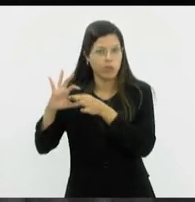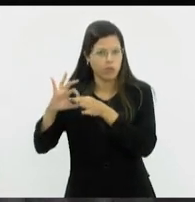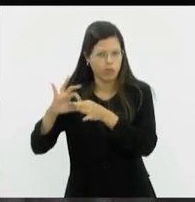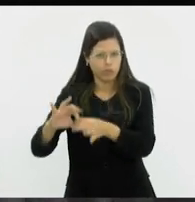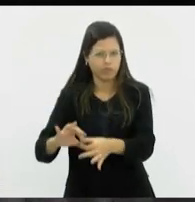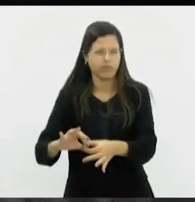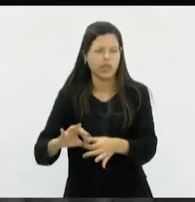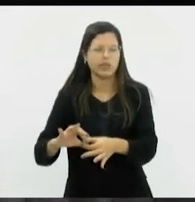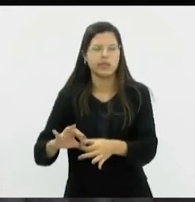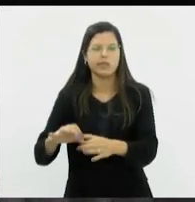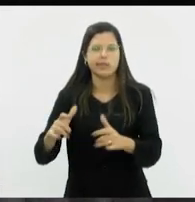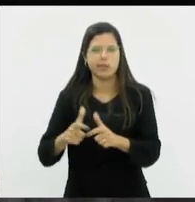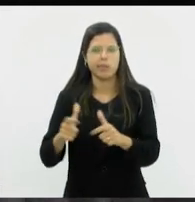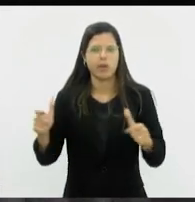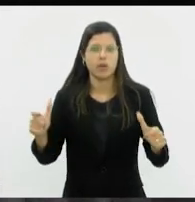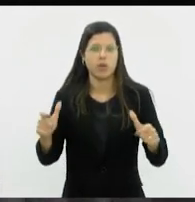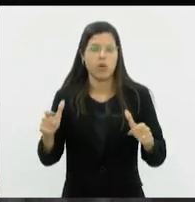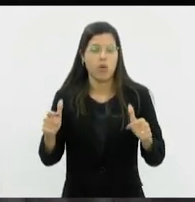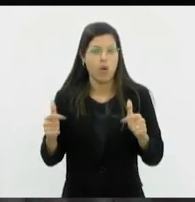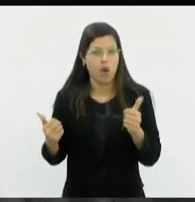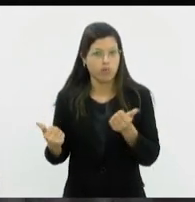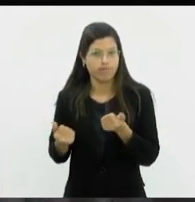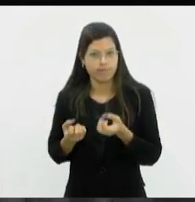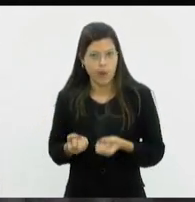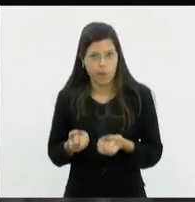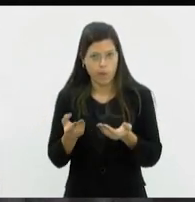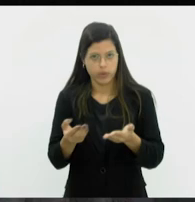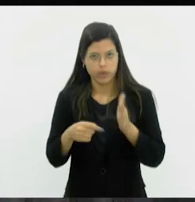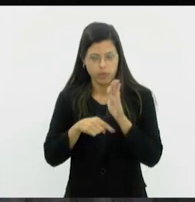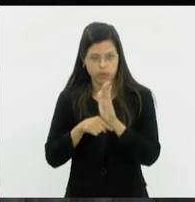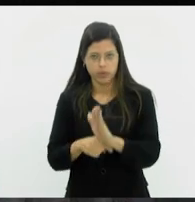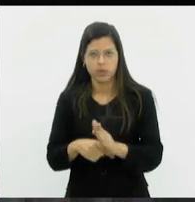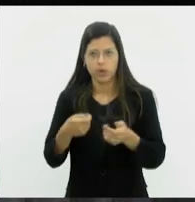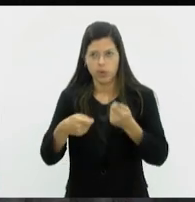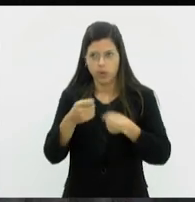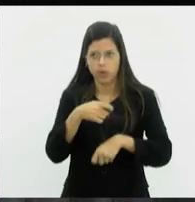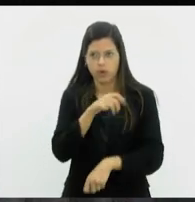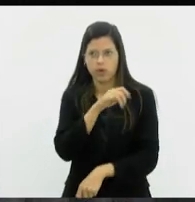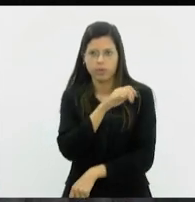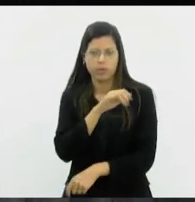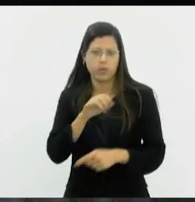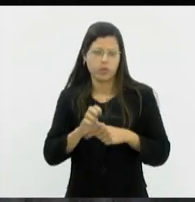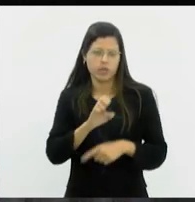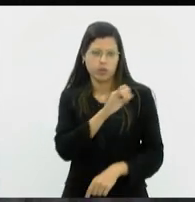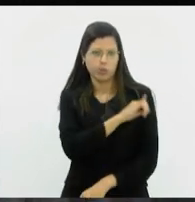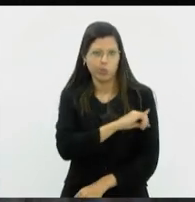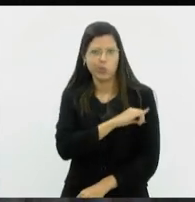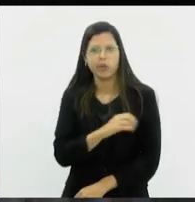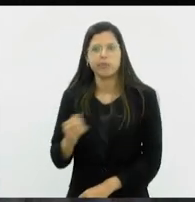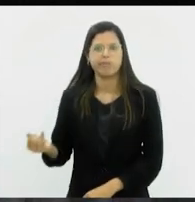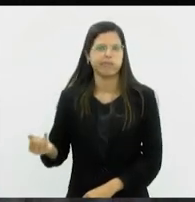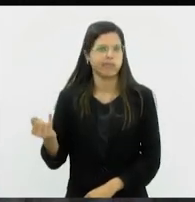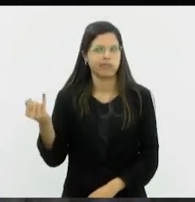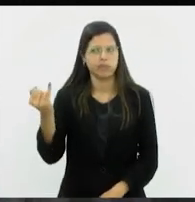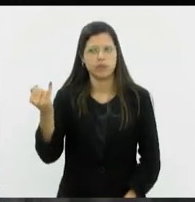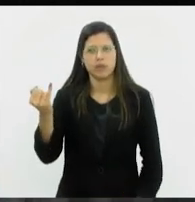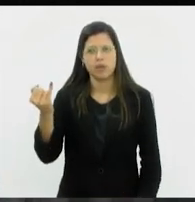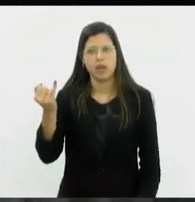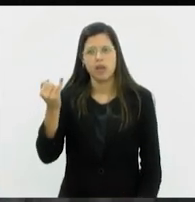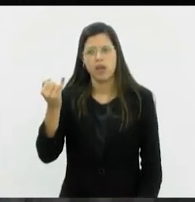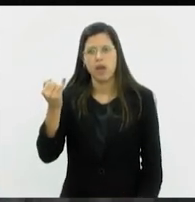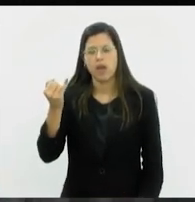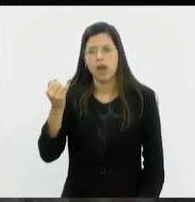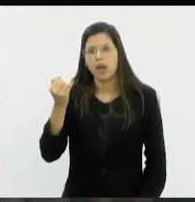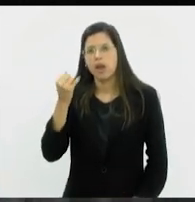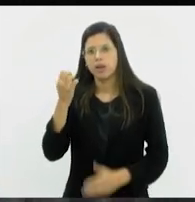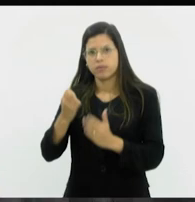a contribuição econômica da ANB para o Estado do Rio de Janeiro é igualmente significativa. A empresa gera uma